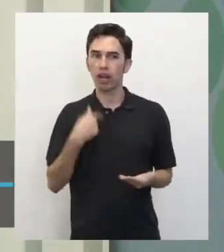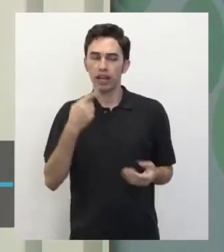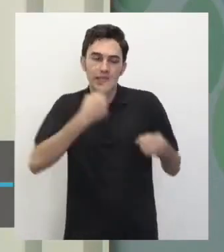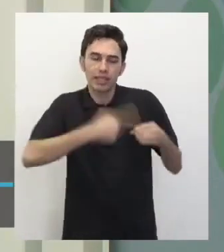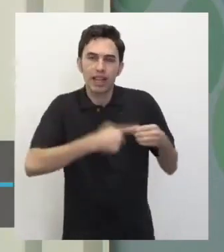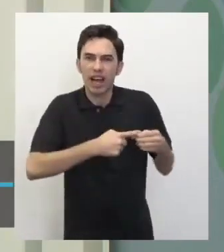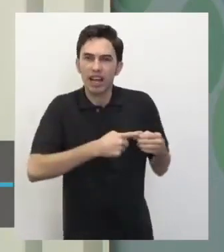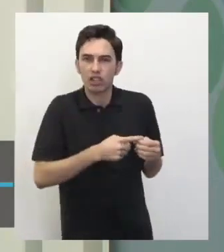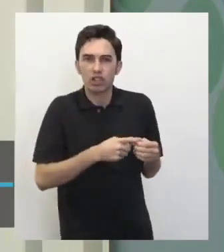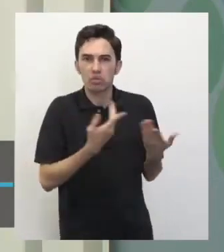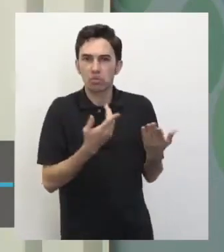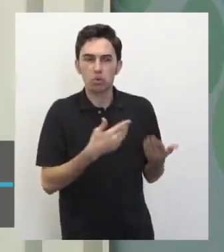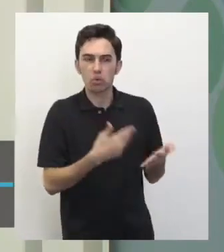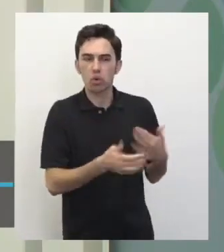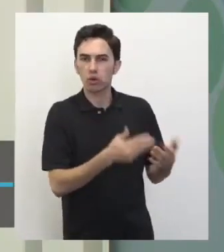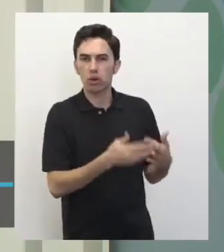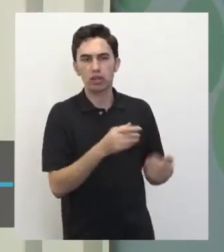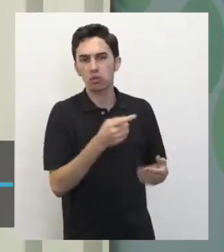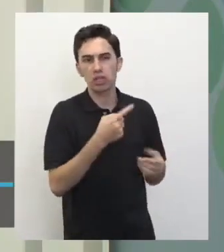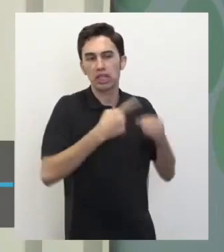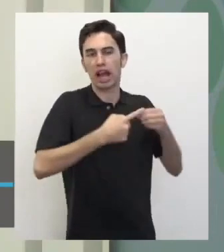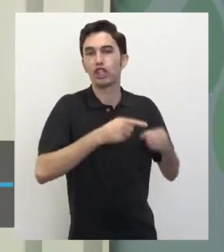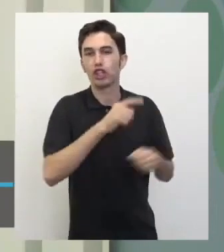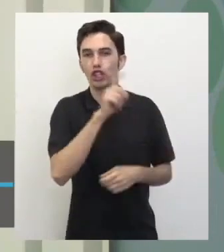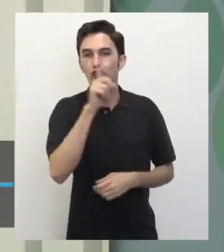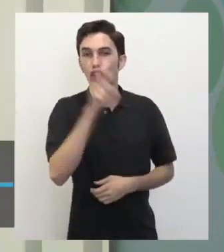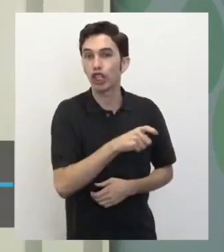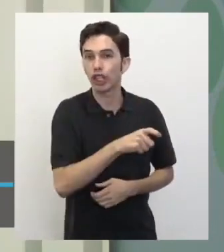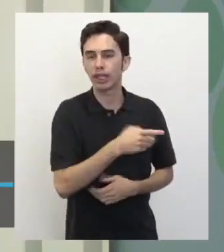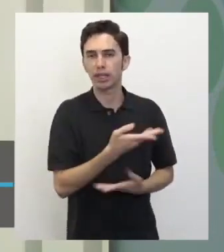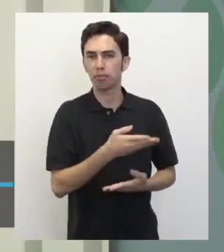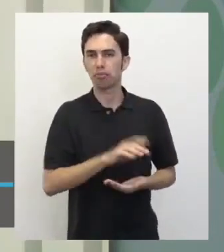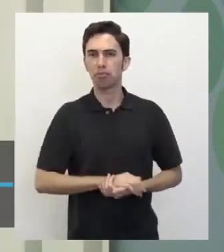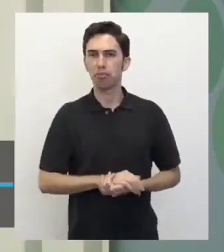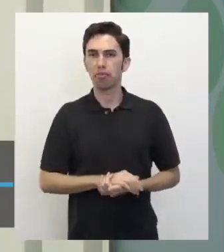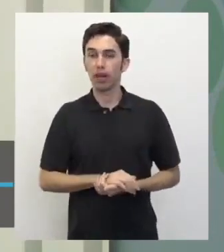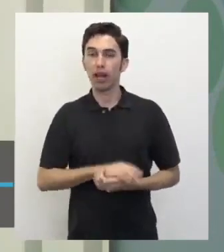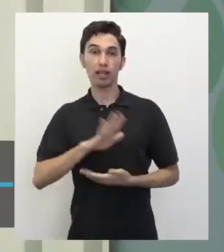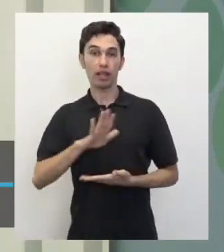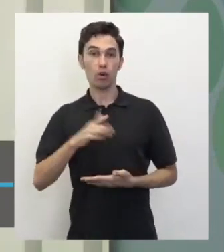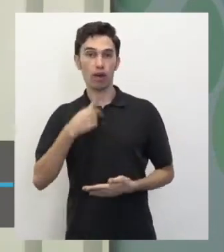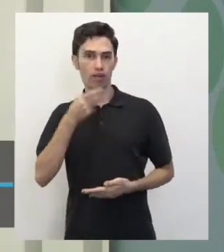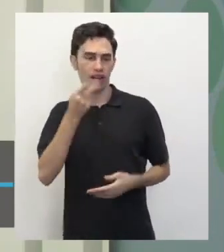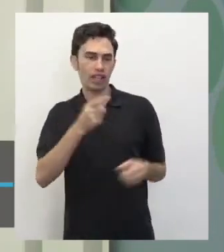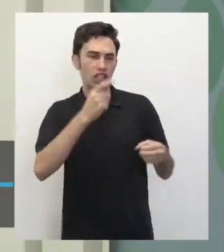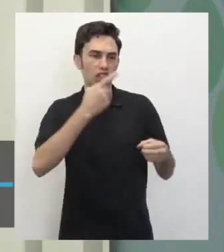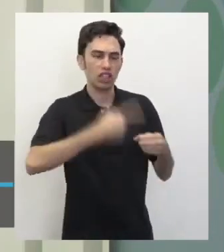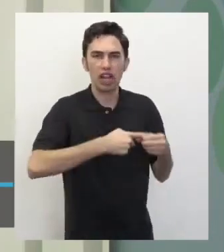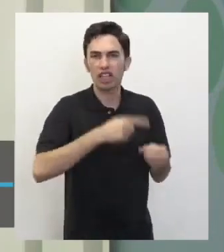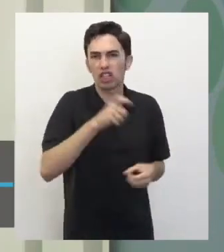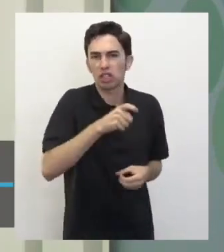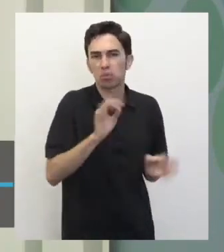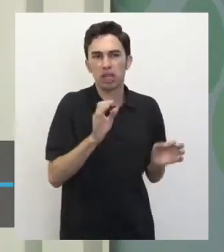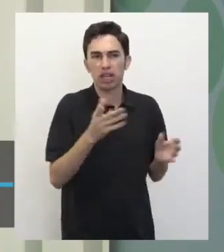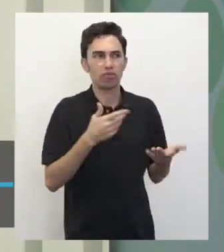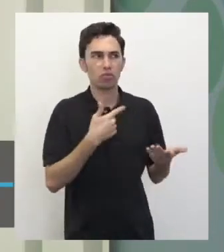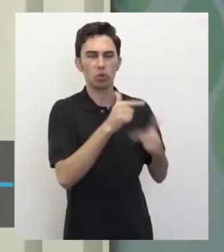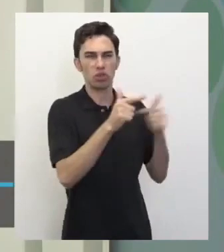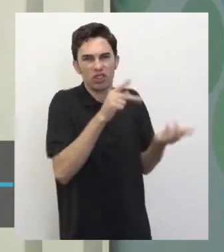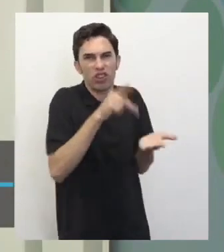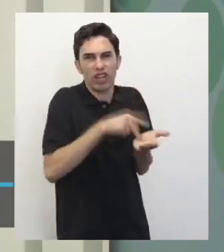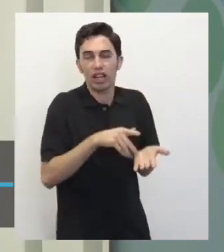um nome aleatório, mas o que eu estou querendo falar para vocês é o seguinte, o jornalista, o jornal, a informação tem que